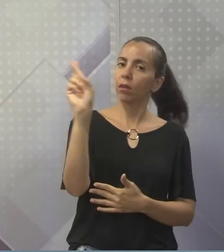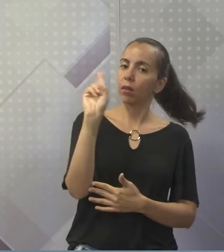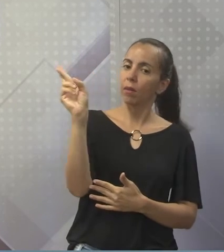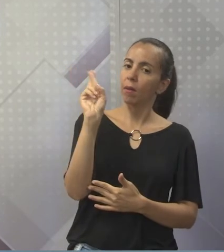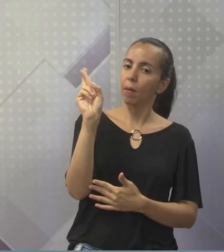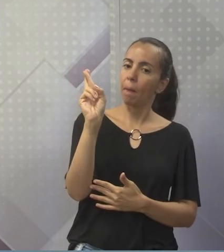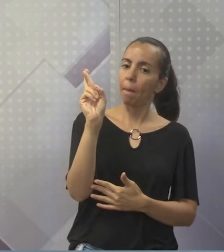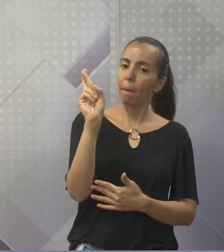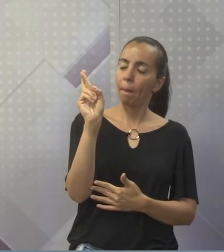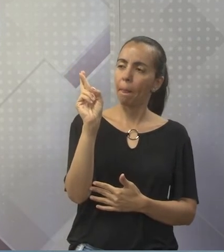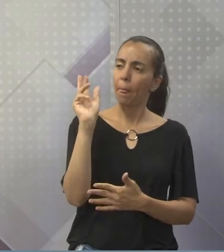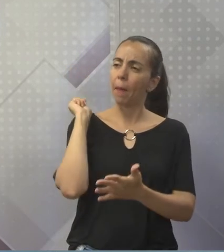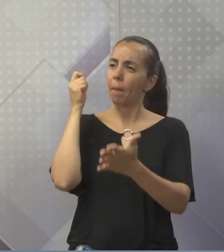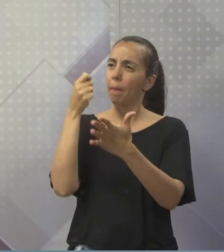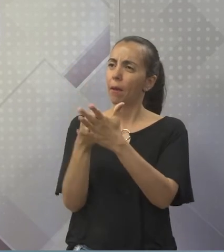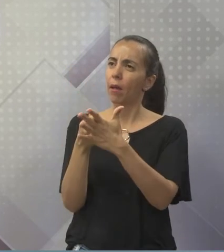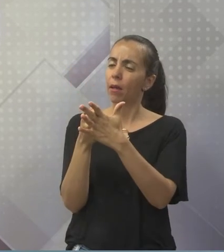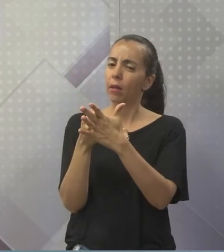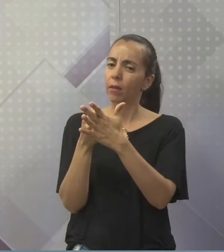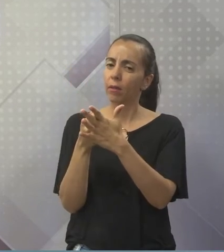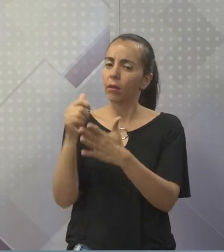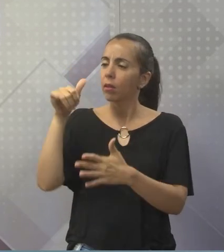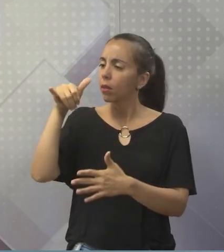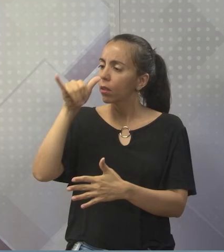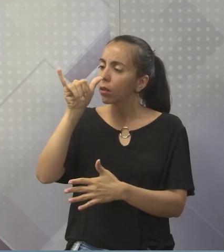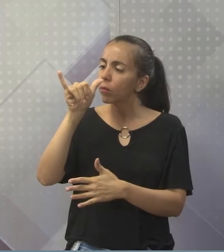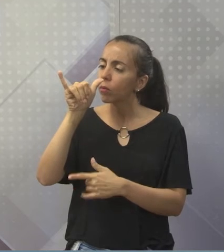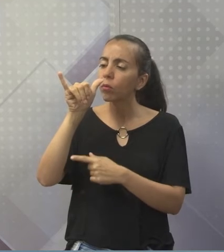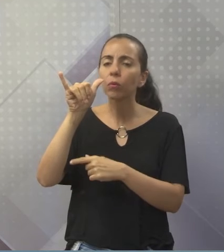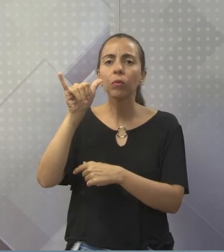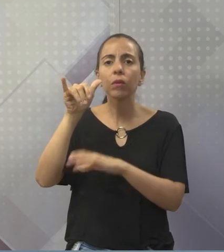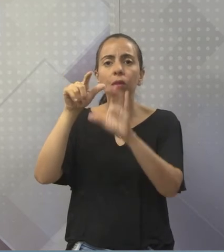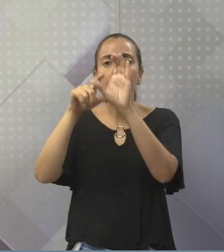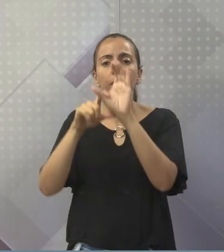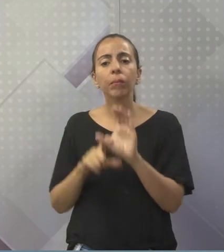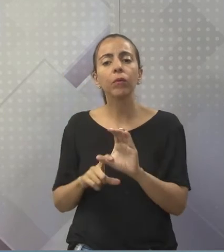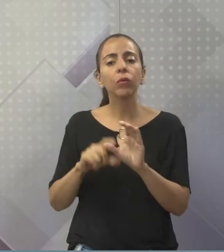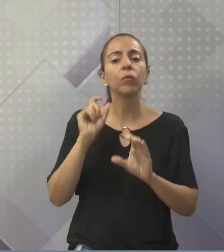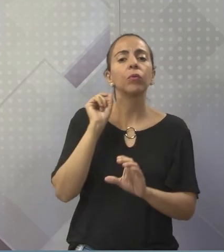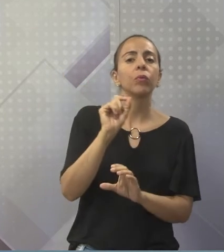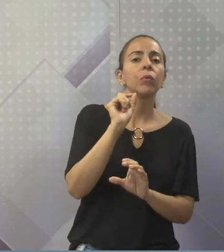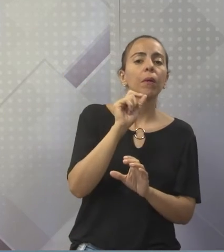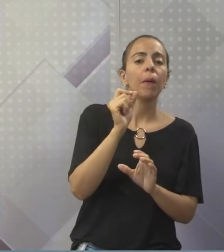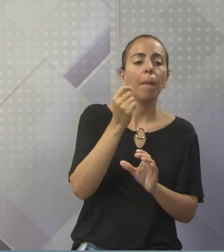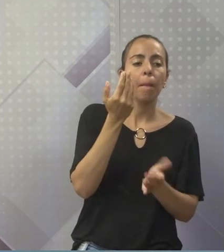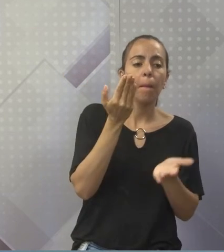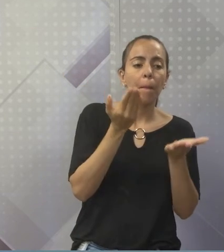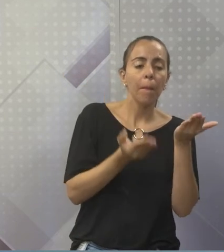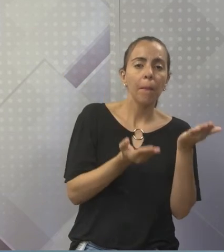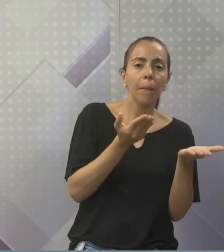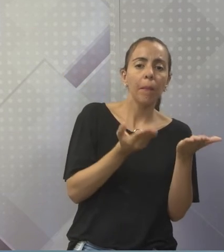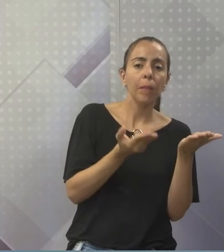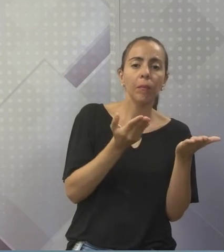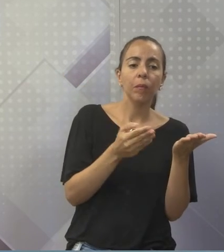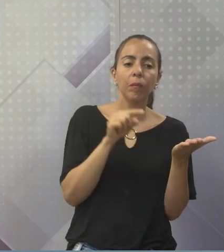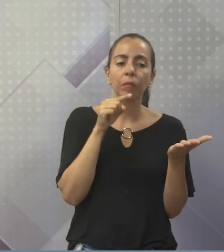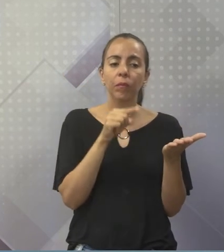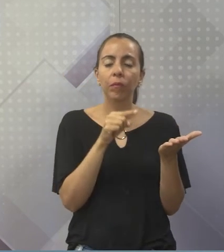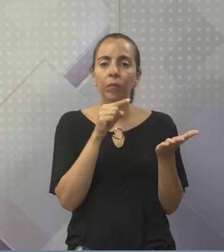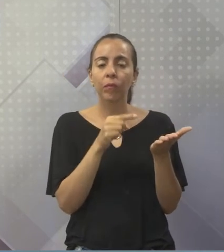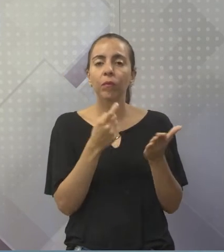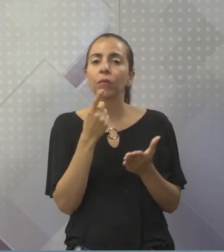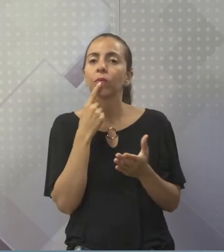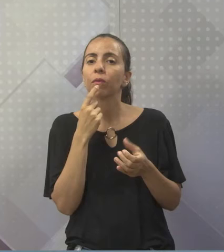Então, o valor a ser pago, o meu y, dependia do valor ou do peso da